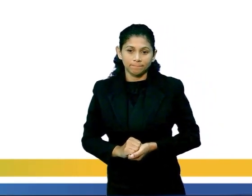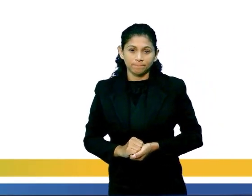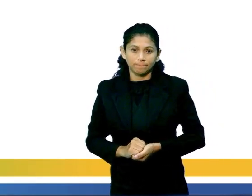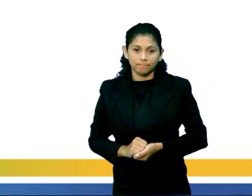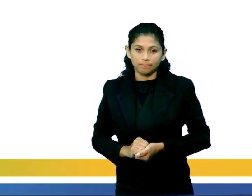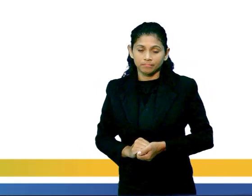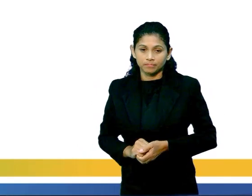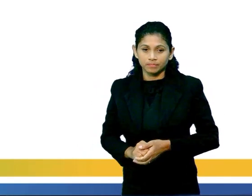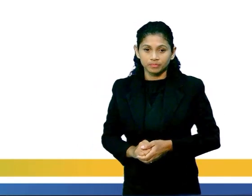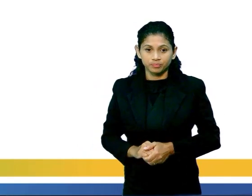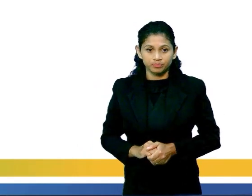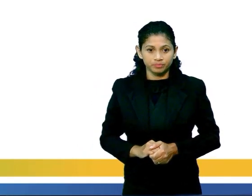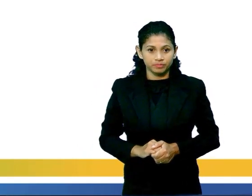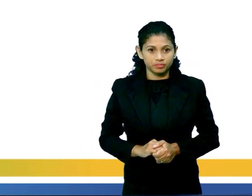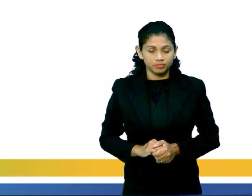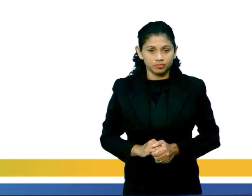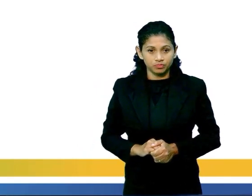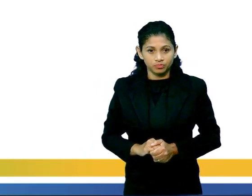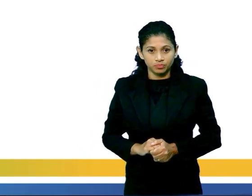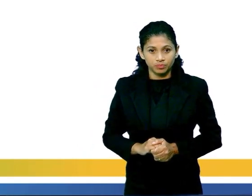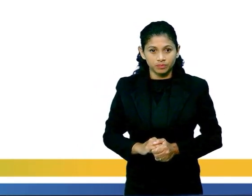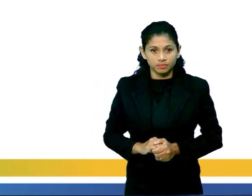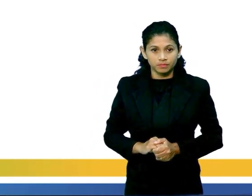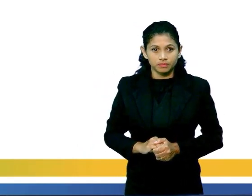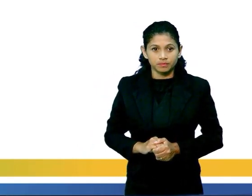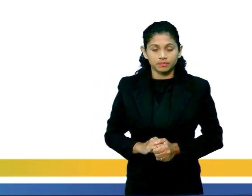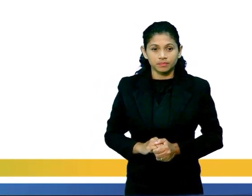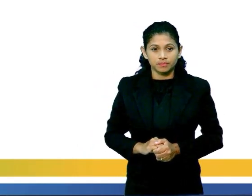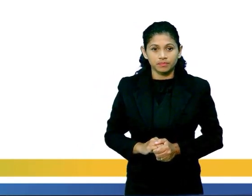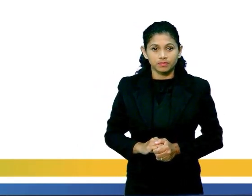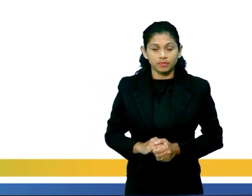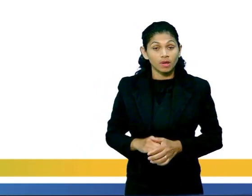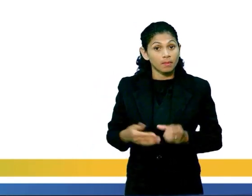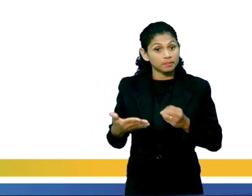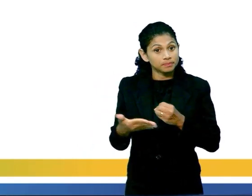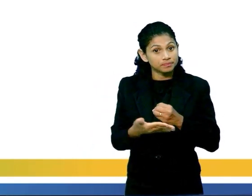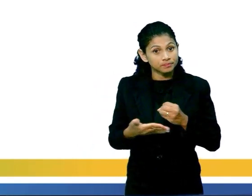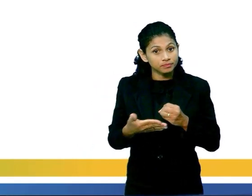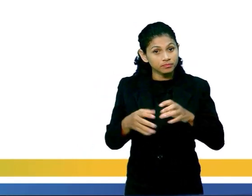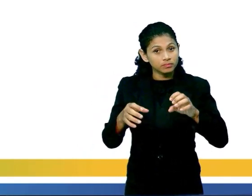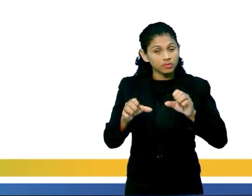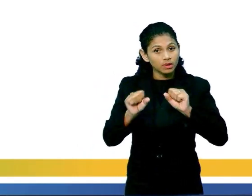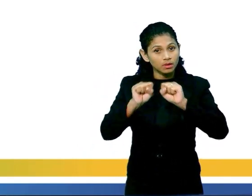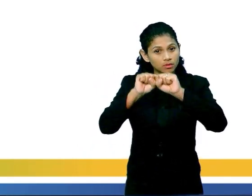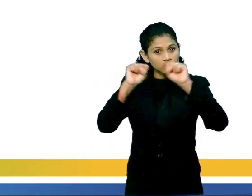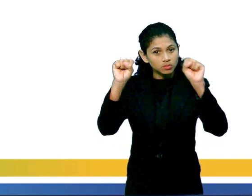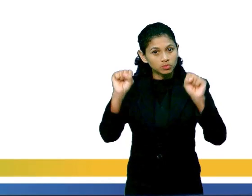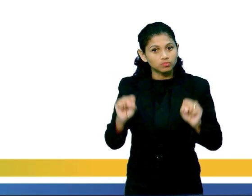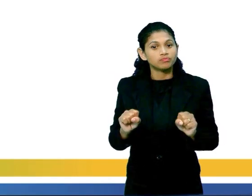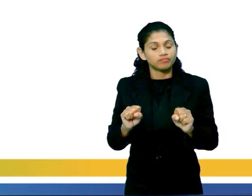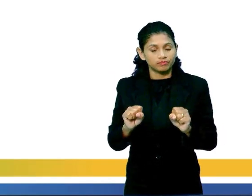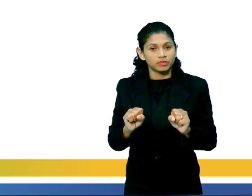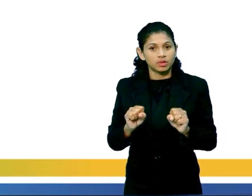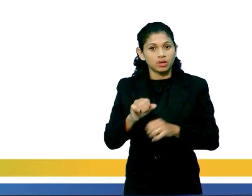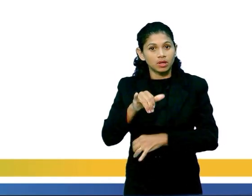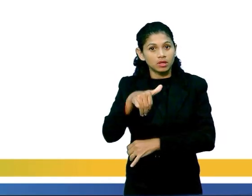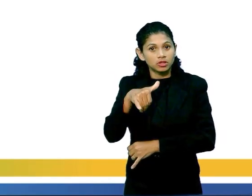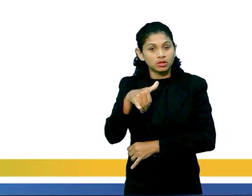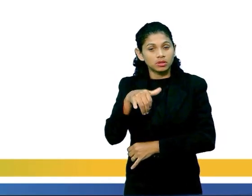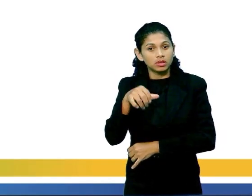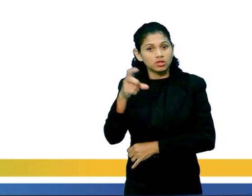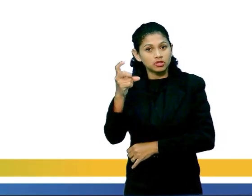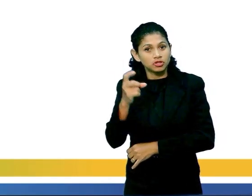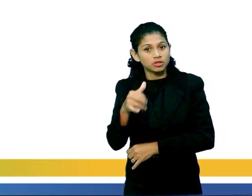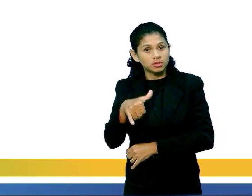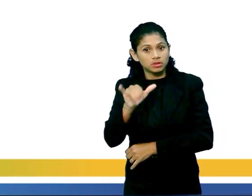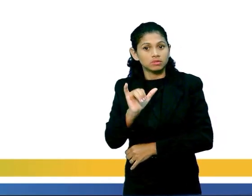Vamos lá. Admita um sistema de coordenadas x e y, em que no eixo y está representado a